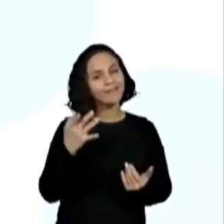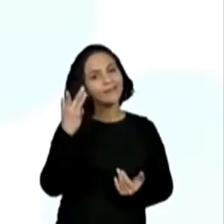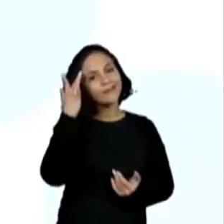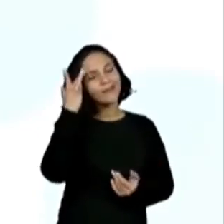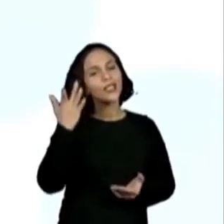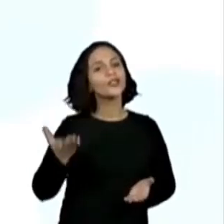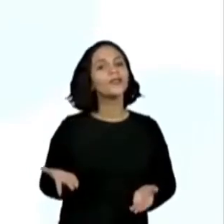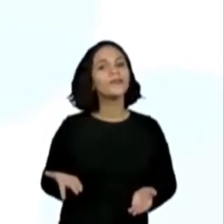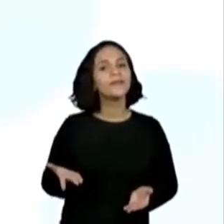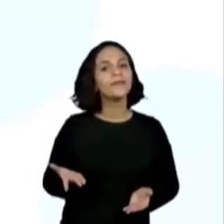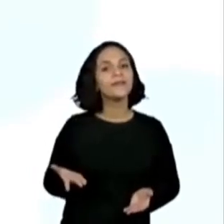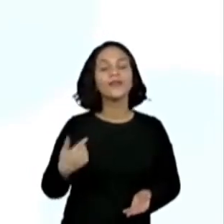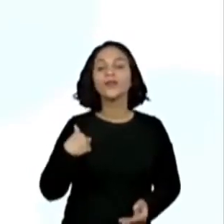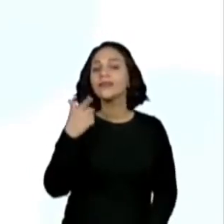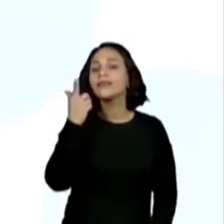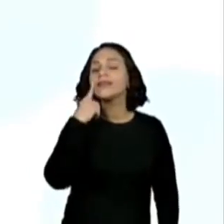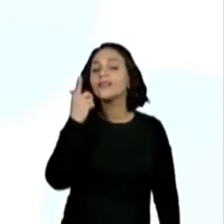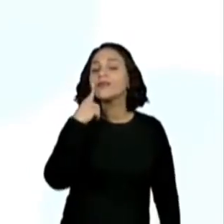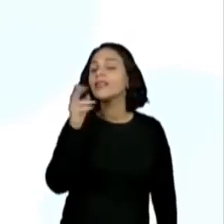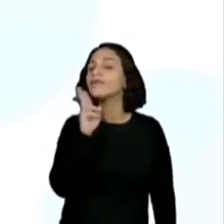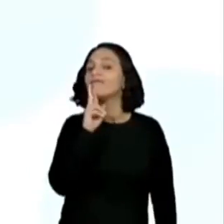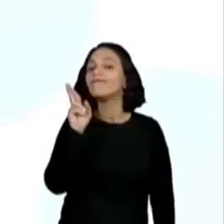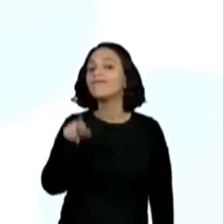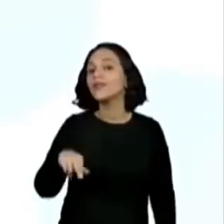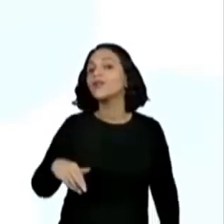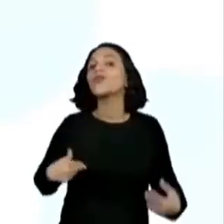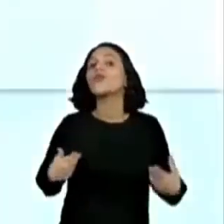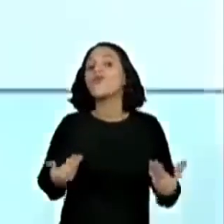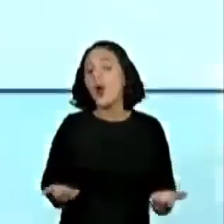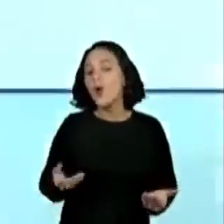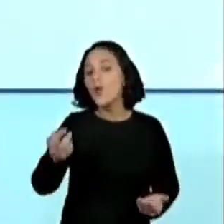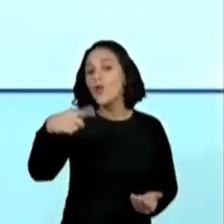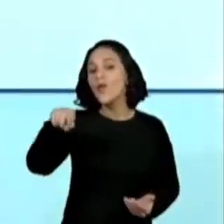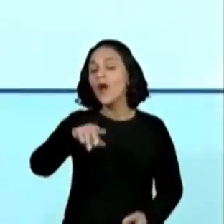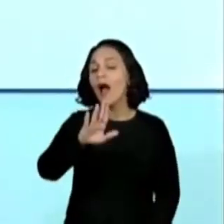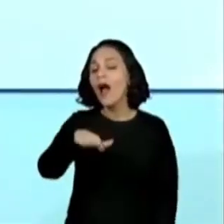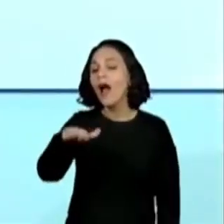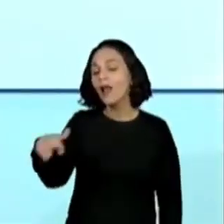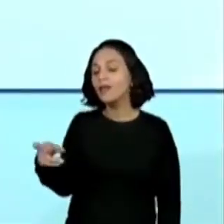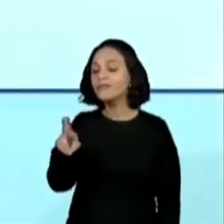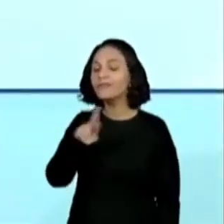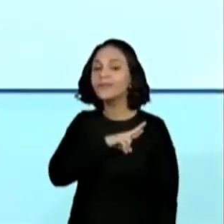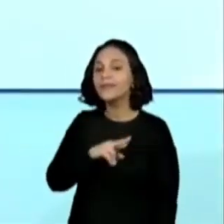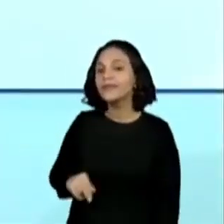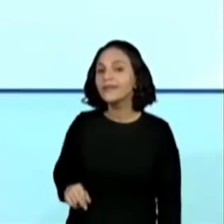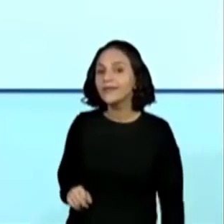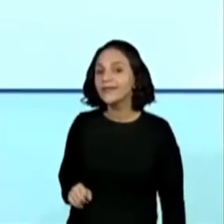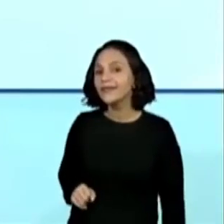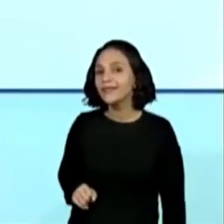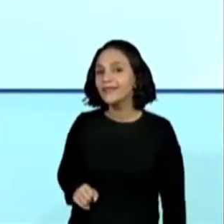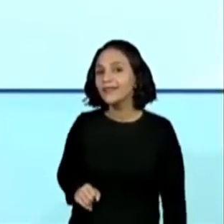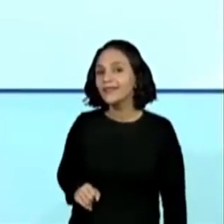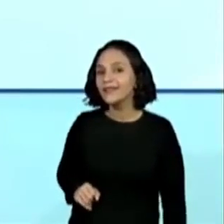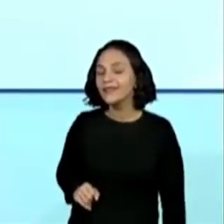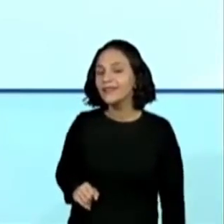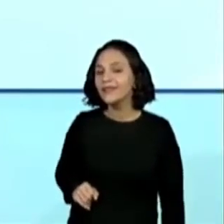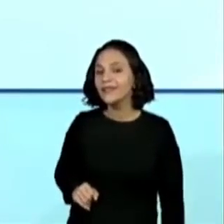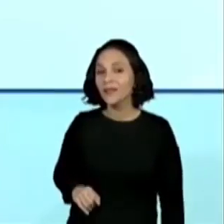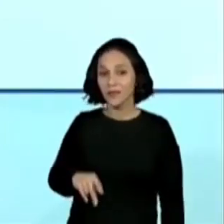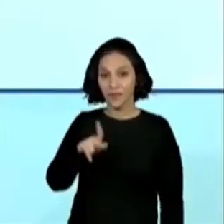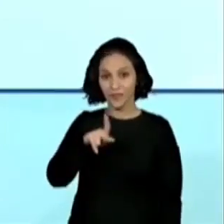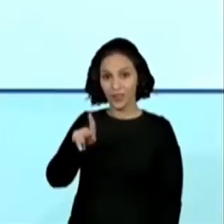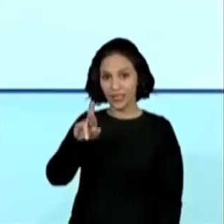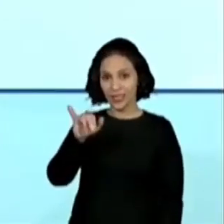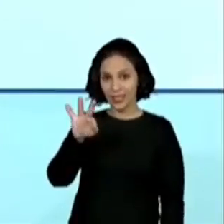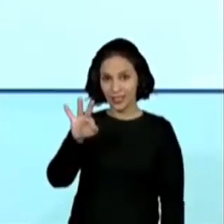agora eu quero ver qual é a resposta dos alunos vamos lá E aí professora Rita